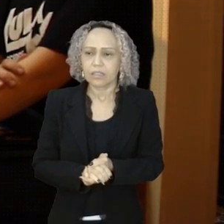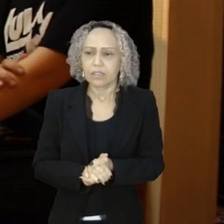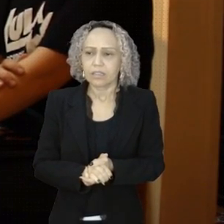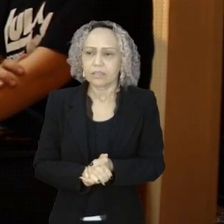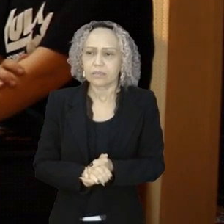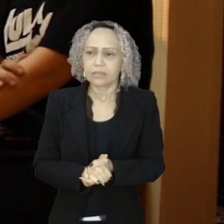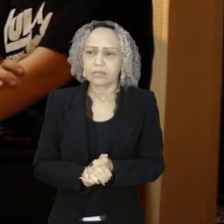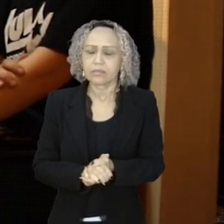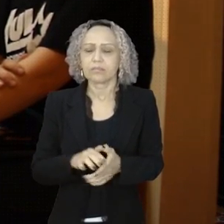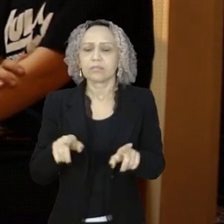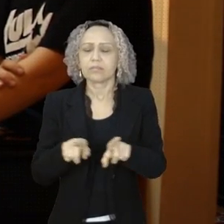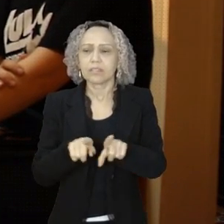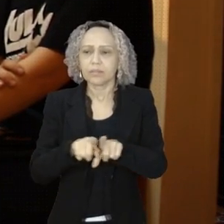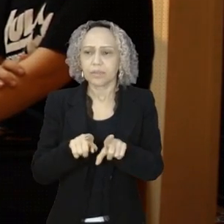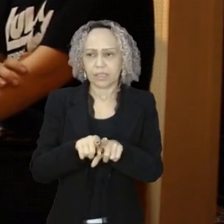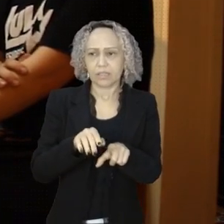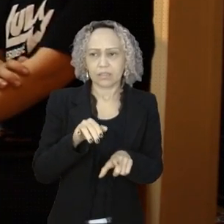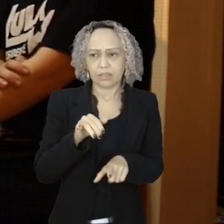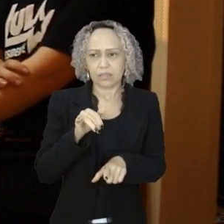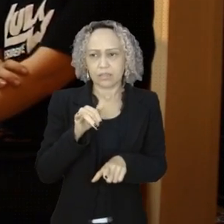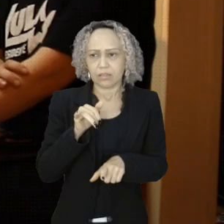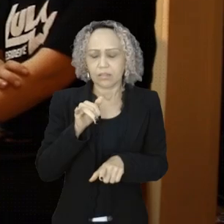as plantas baixas que,